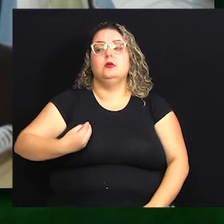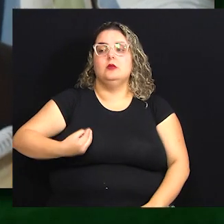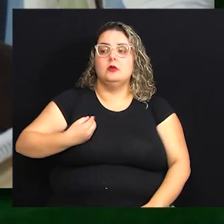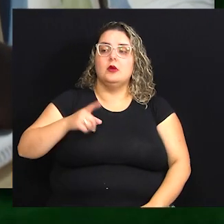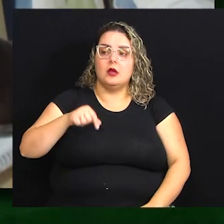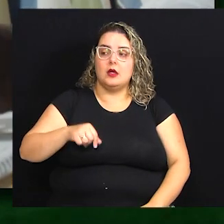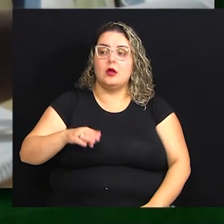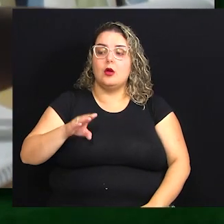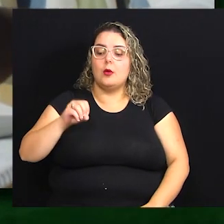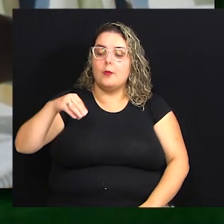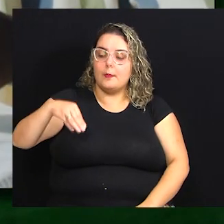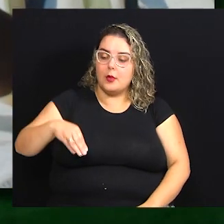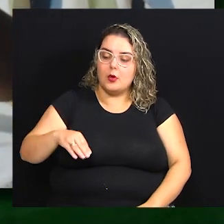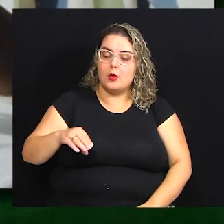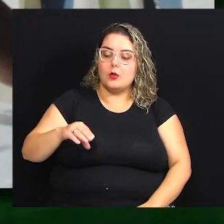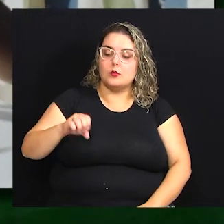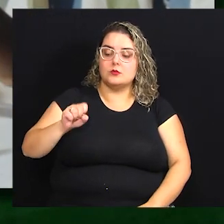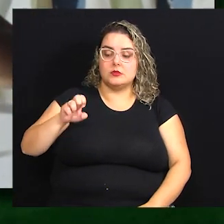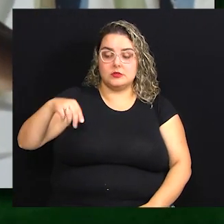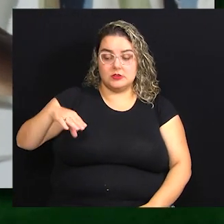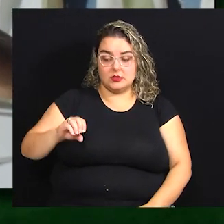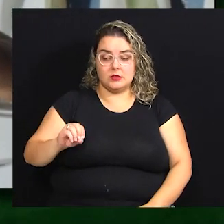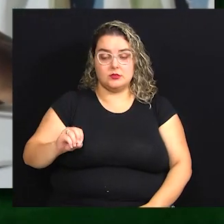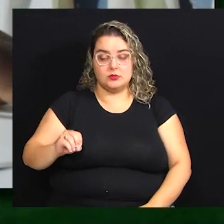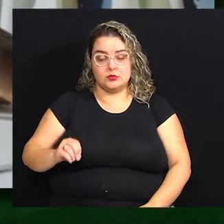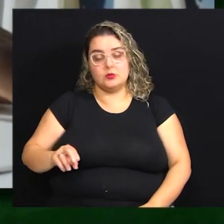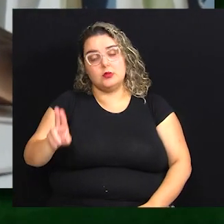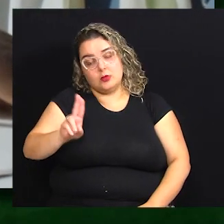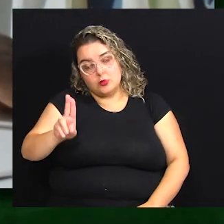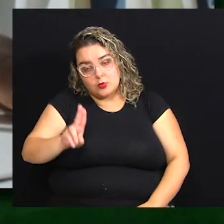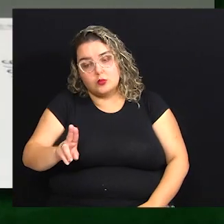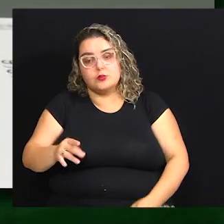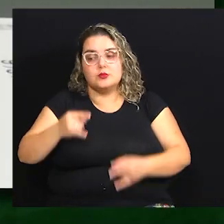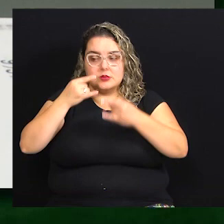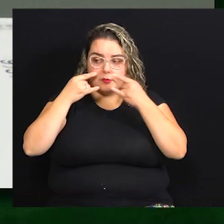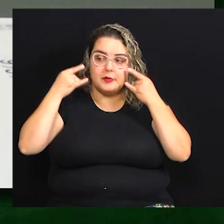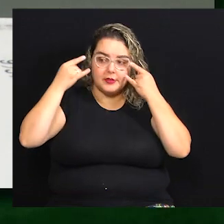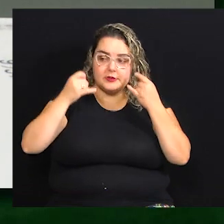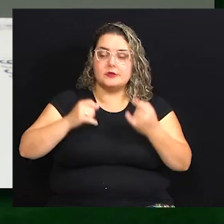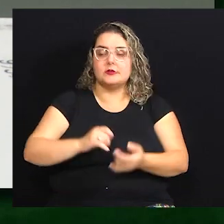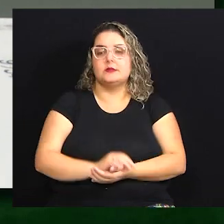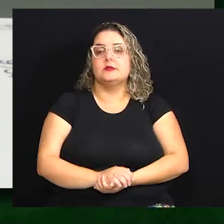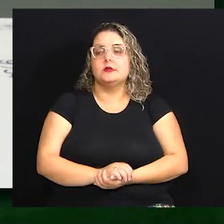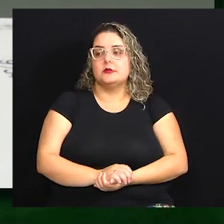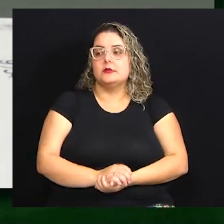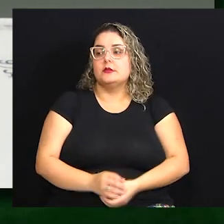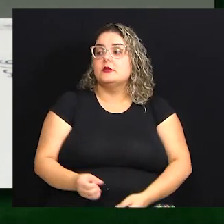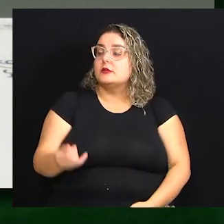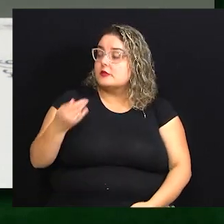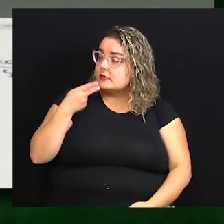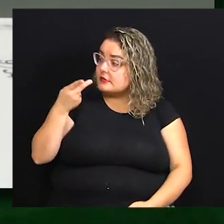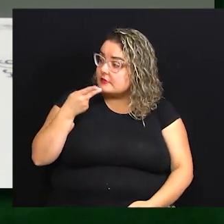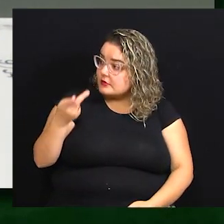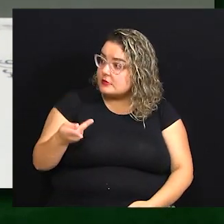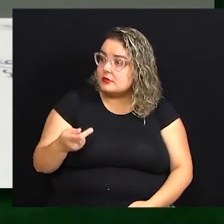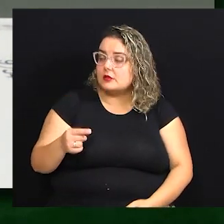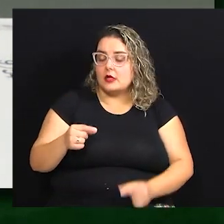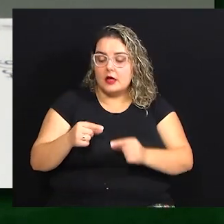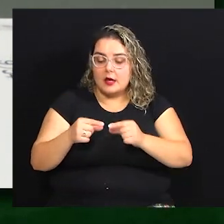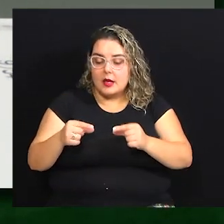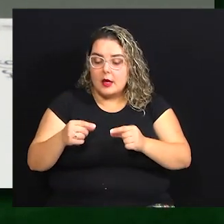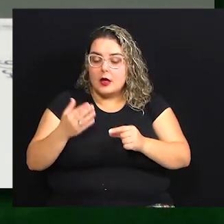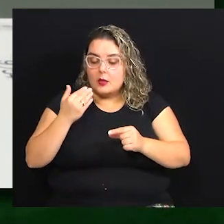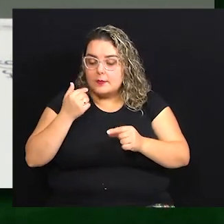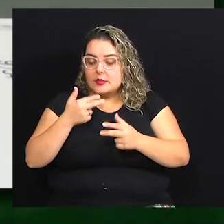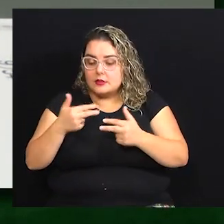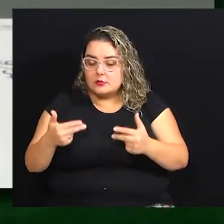bom senso. Use a máscara. Bom, e você tocou num assunto importante aí, não é? Essa questão da barrinha de cereal, de água. É